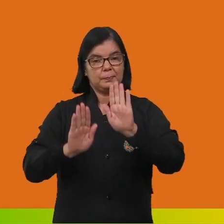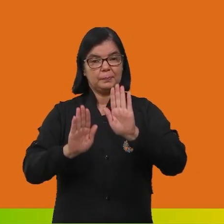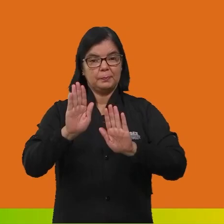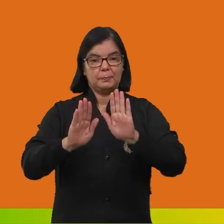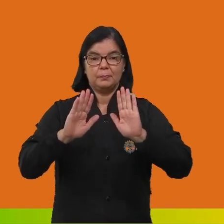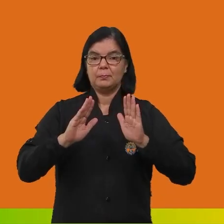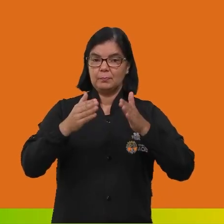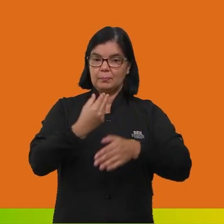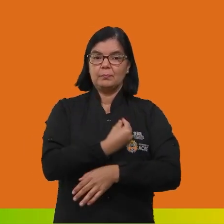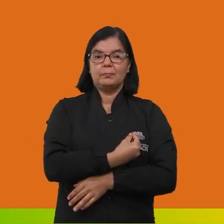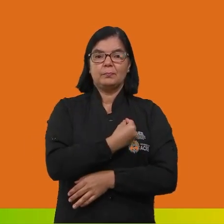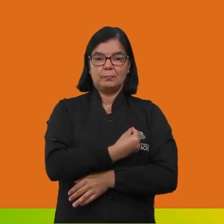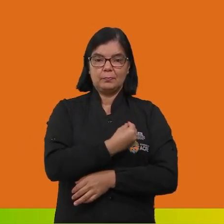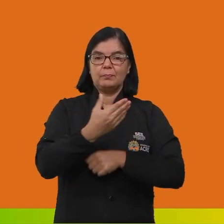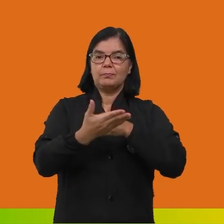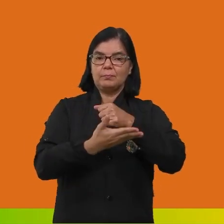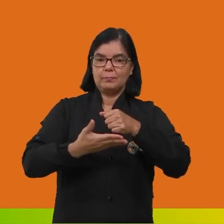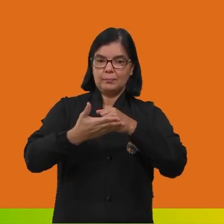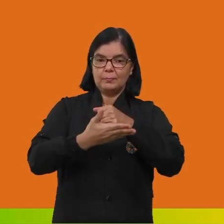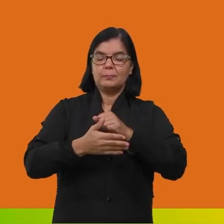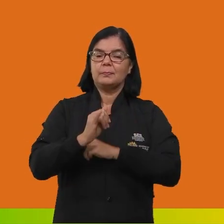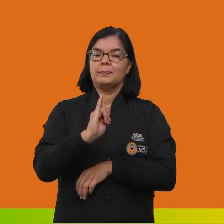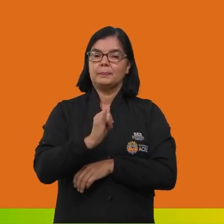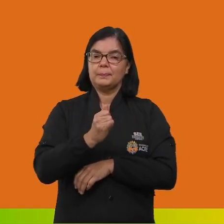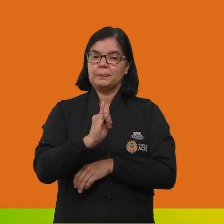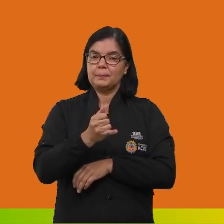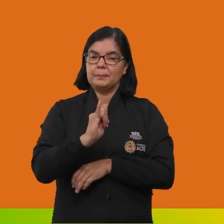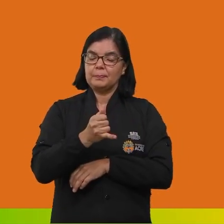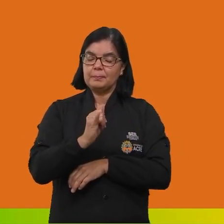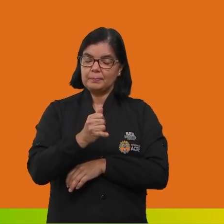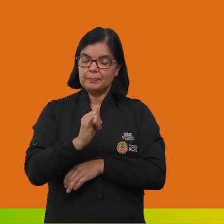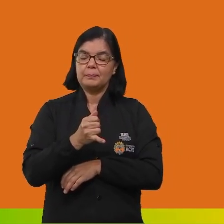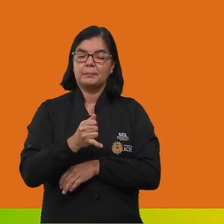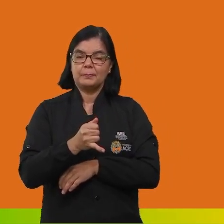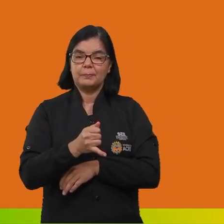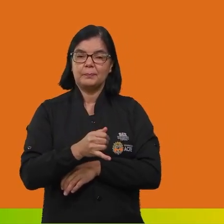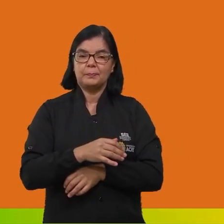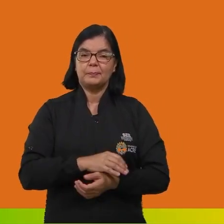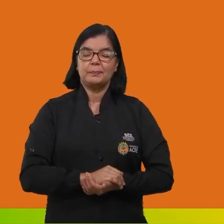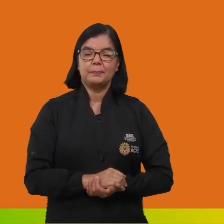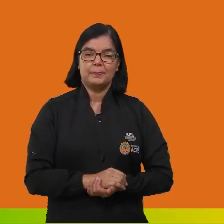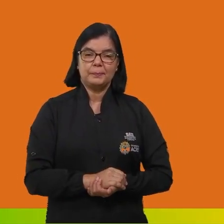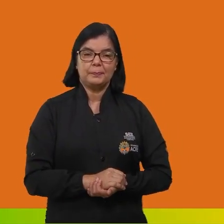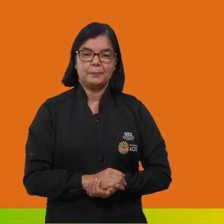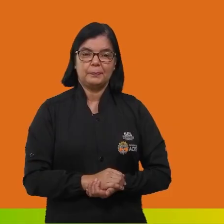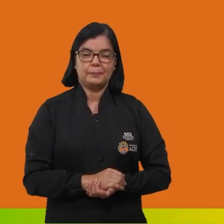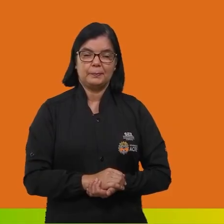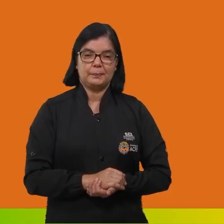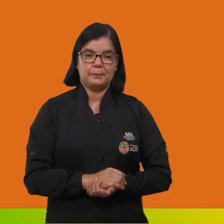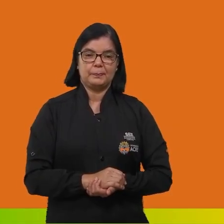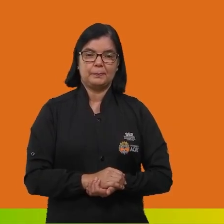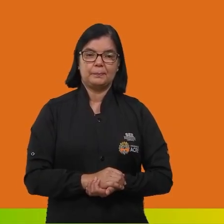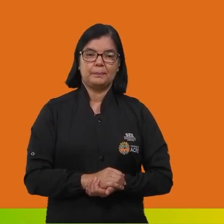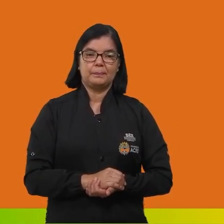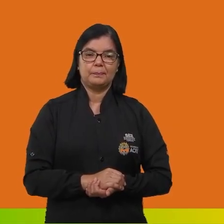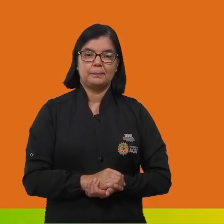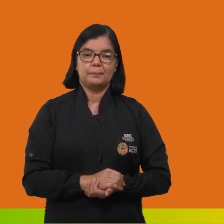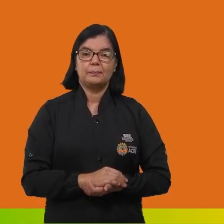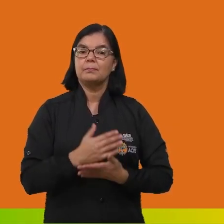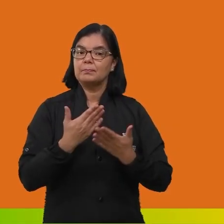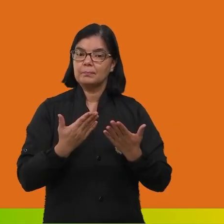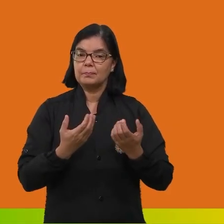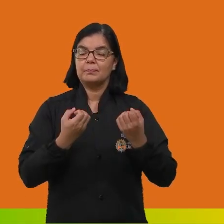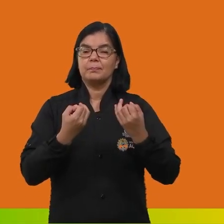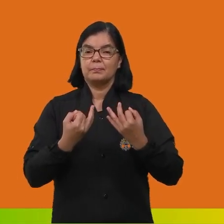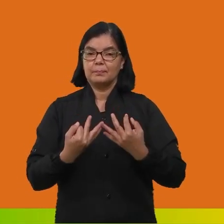pantomima se limita à realidade e se baseia mais em uma narrativa direta. Então, como